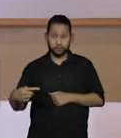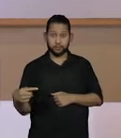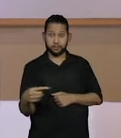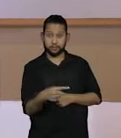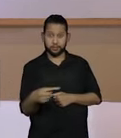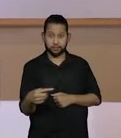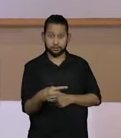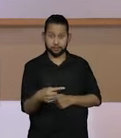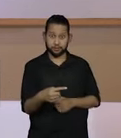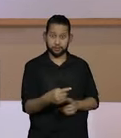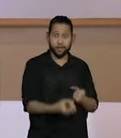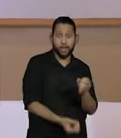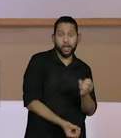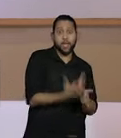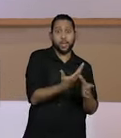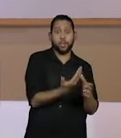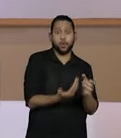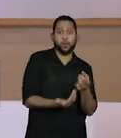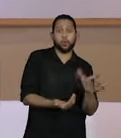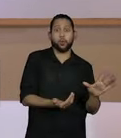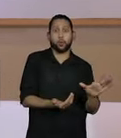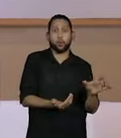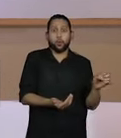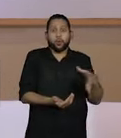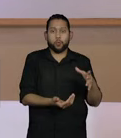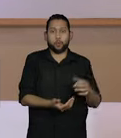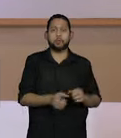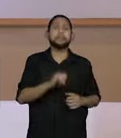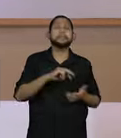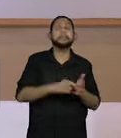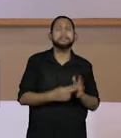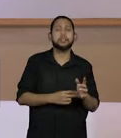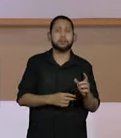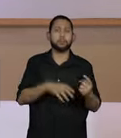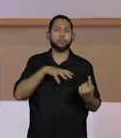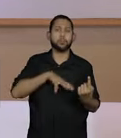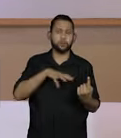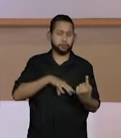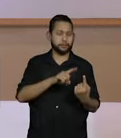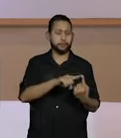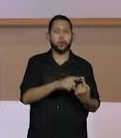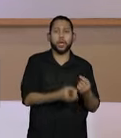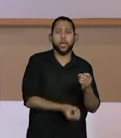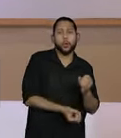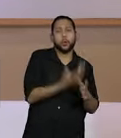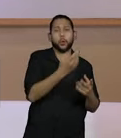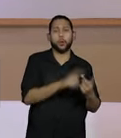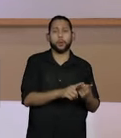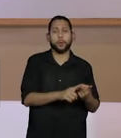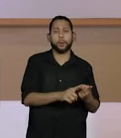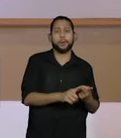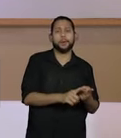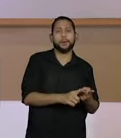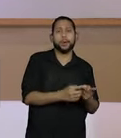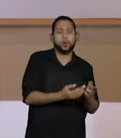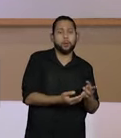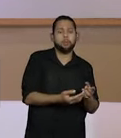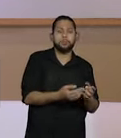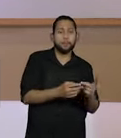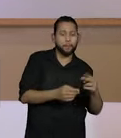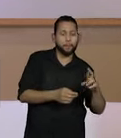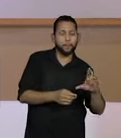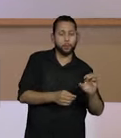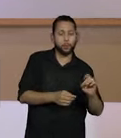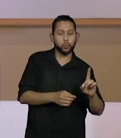significa produziu, formou, gerou novas substâncias. Então nós temos o que